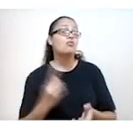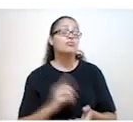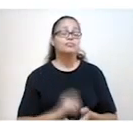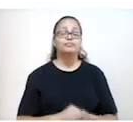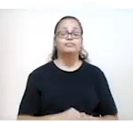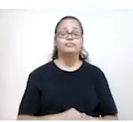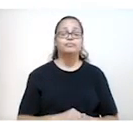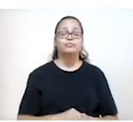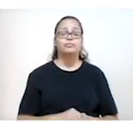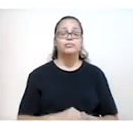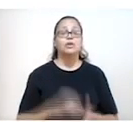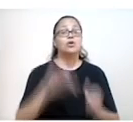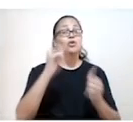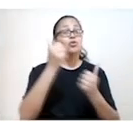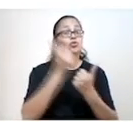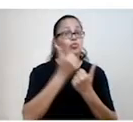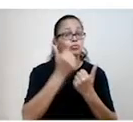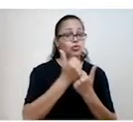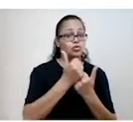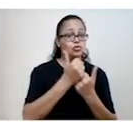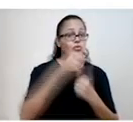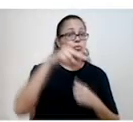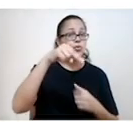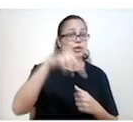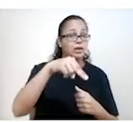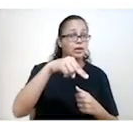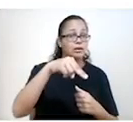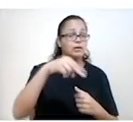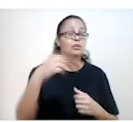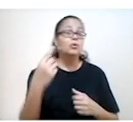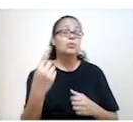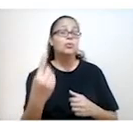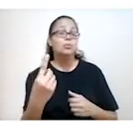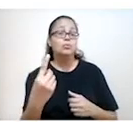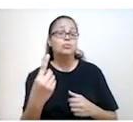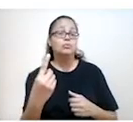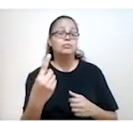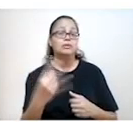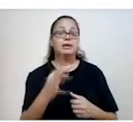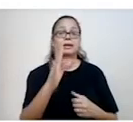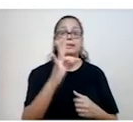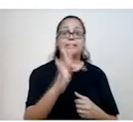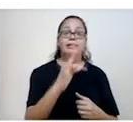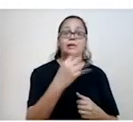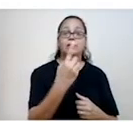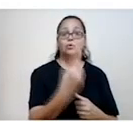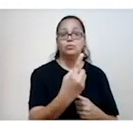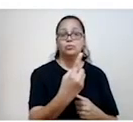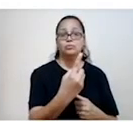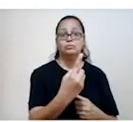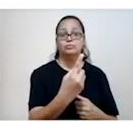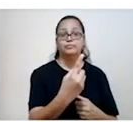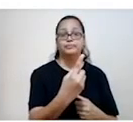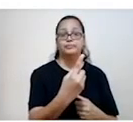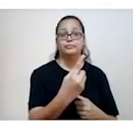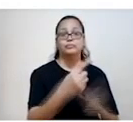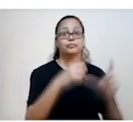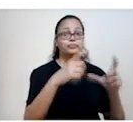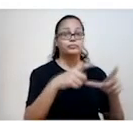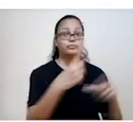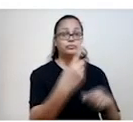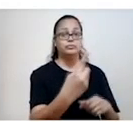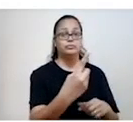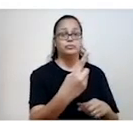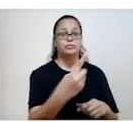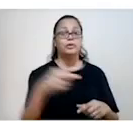substituindo o valor de n por 1, ó, t1. T1 significa posição 1. E